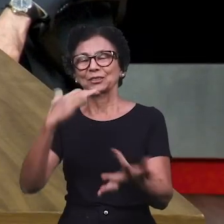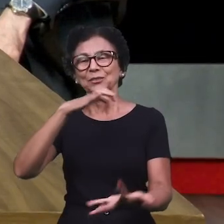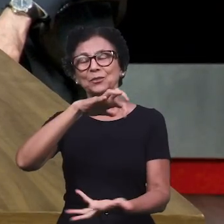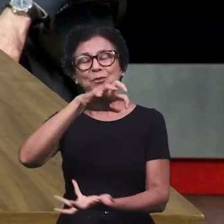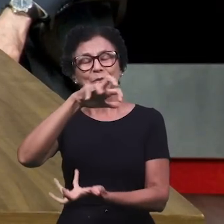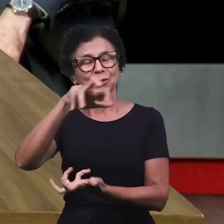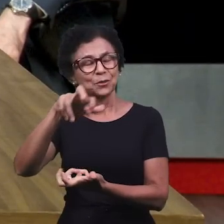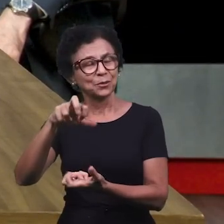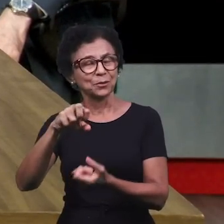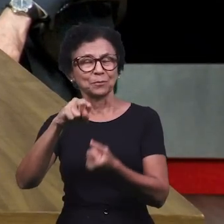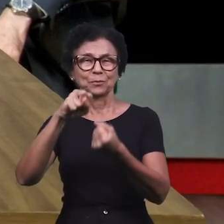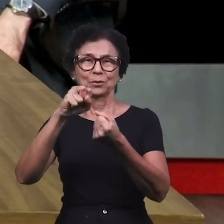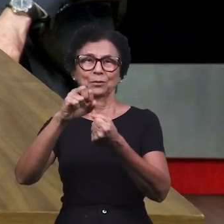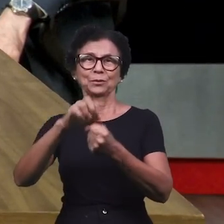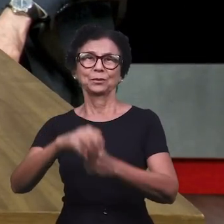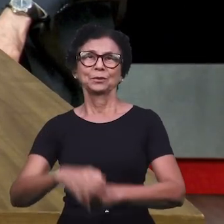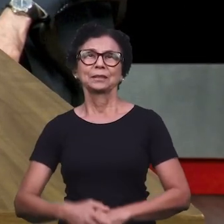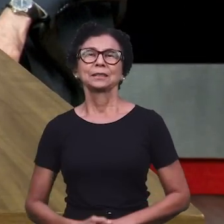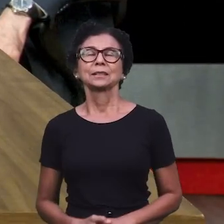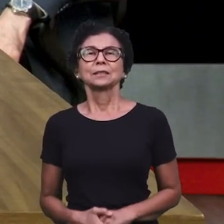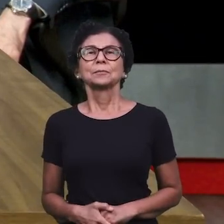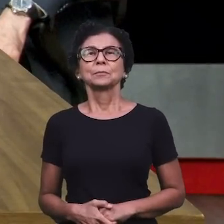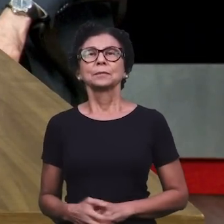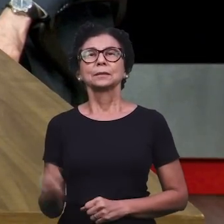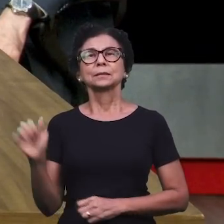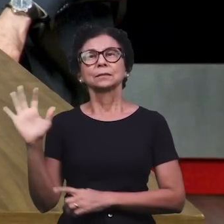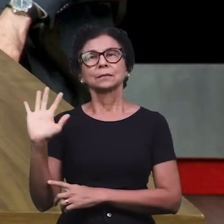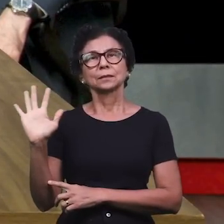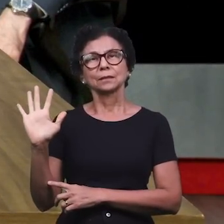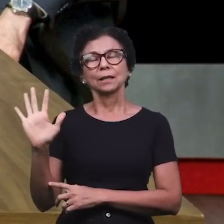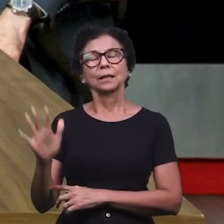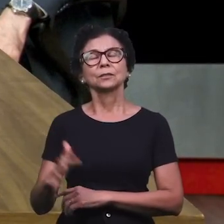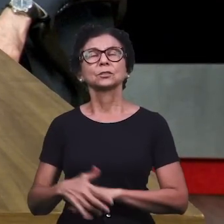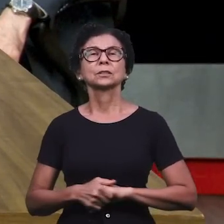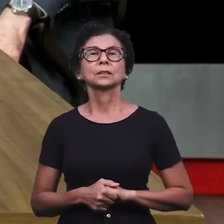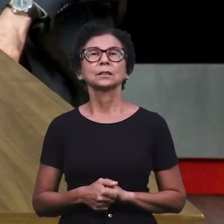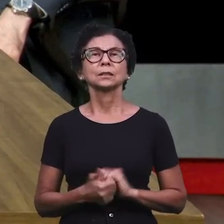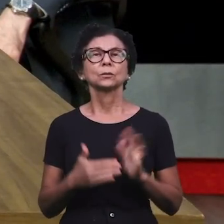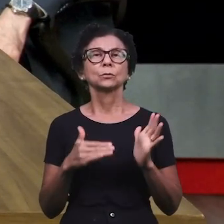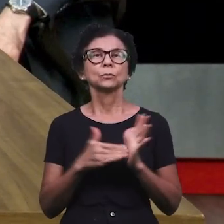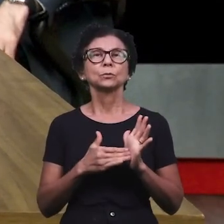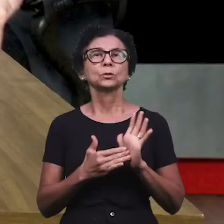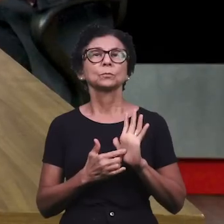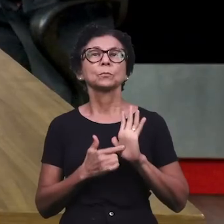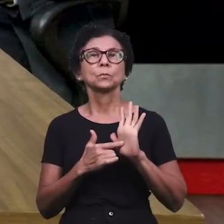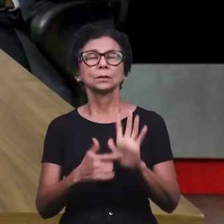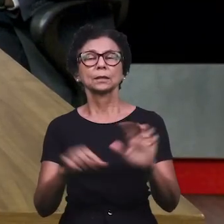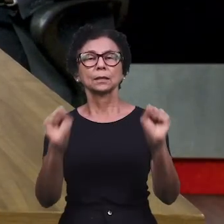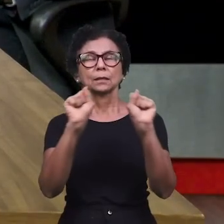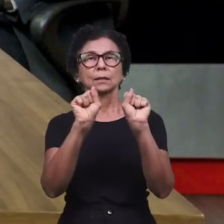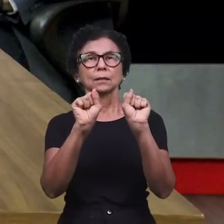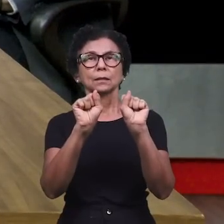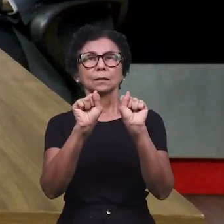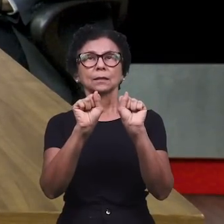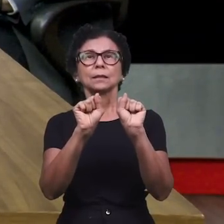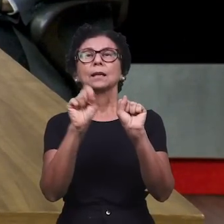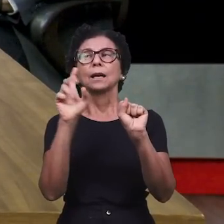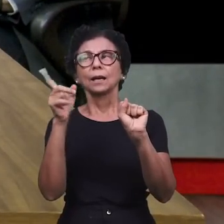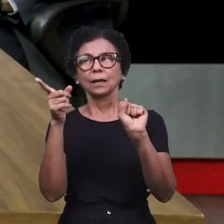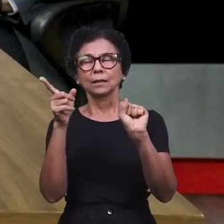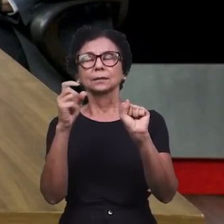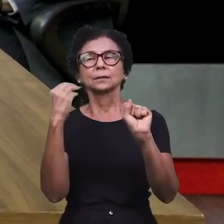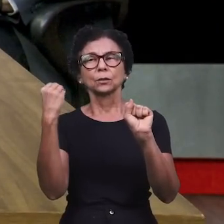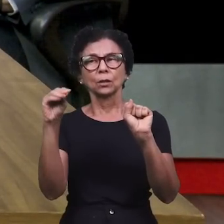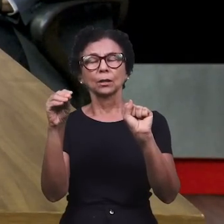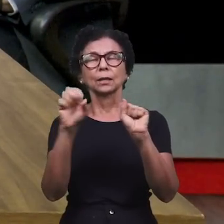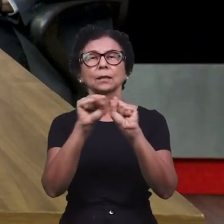as coisas acontecer. E é só um último slide aqui para mostrar que esse é um sistema, esse